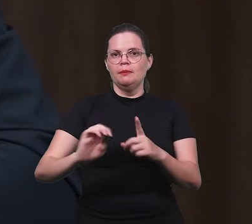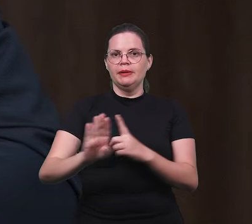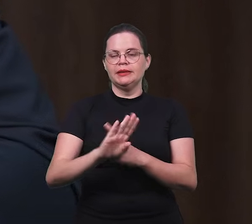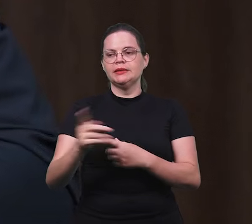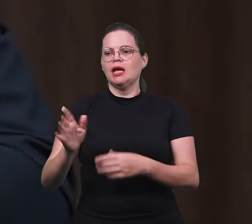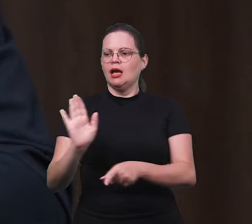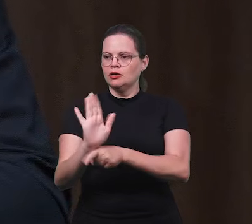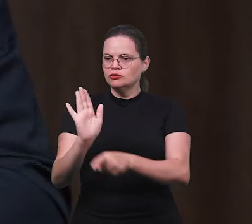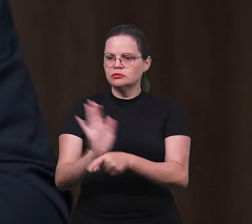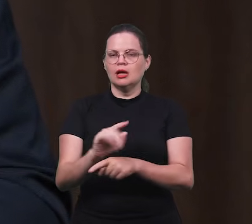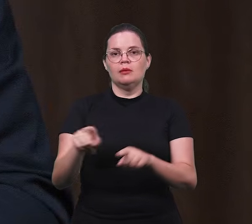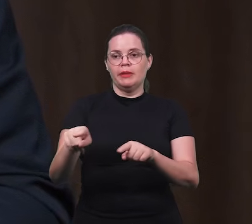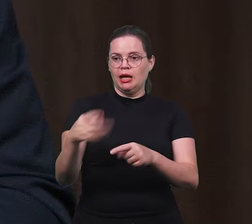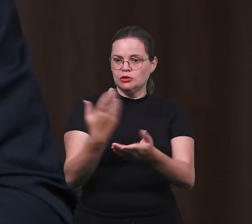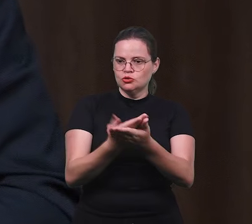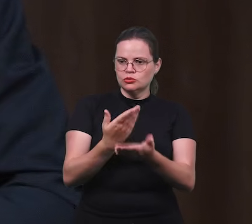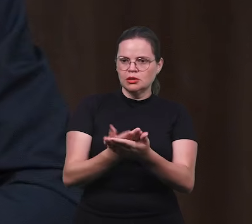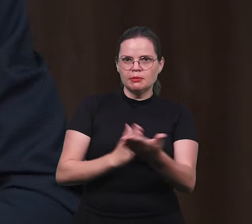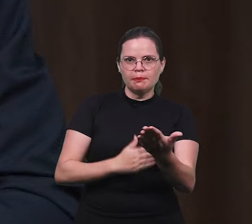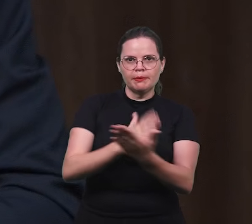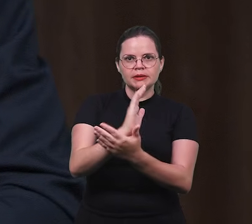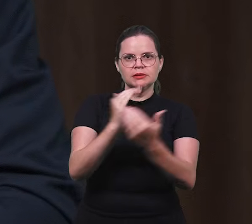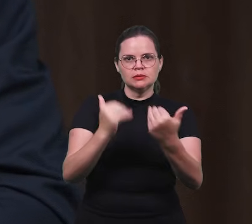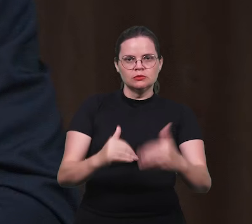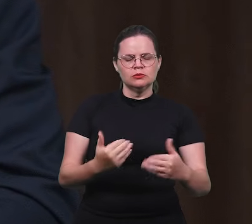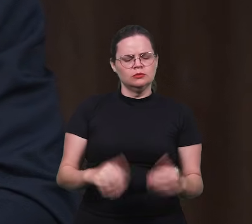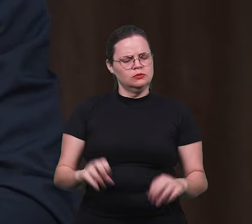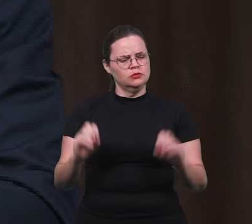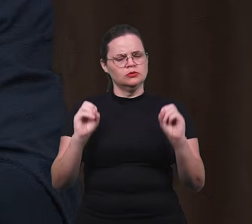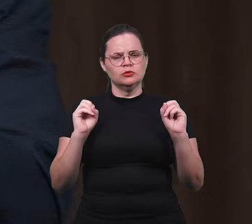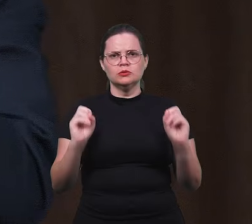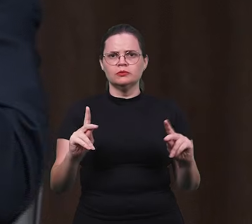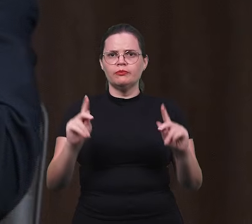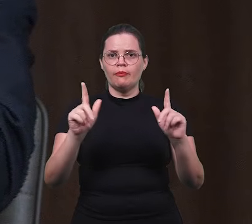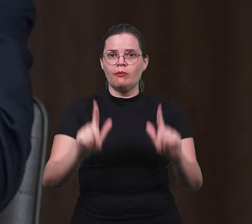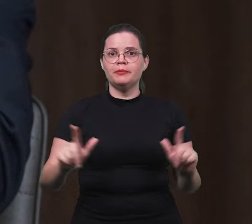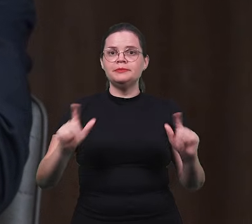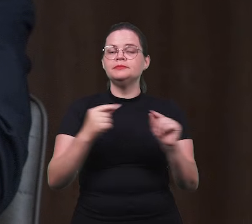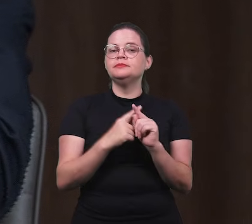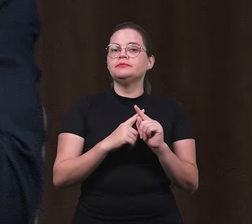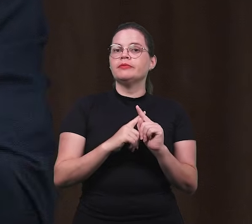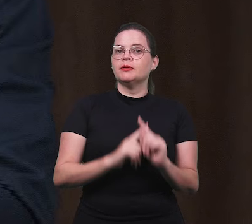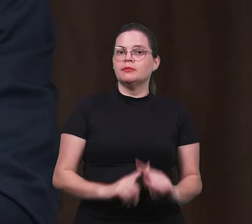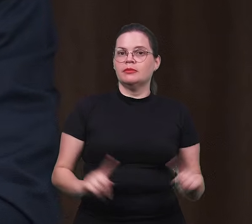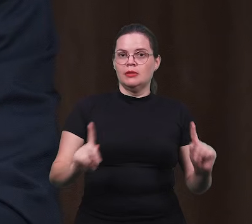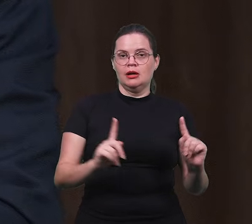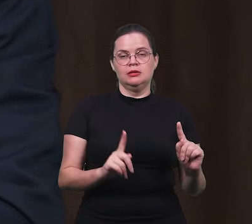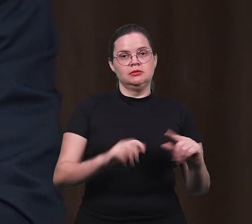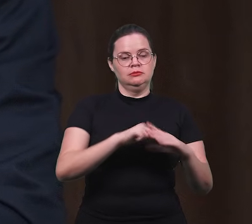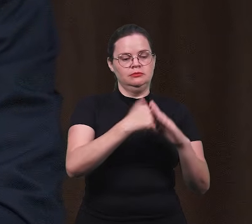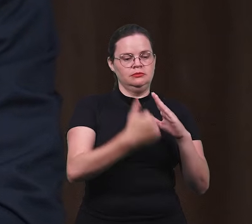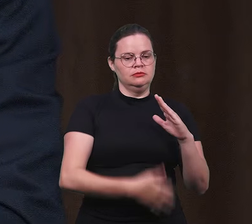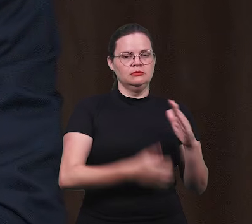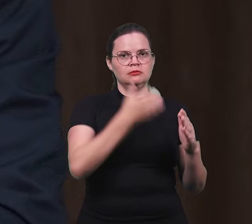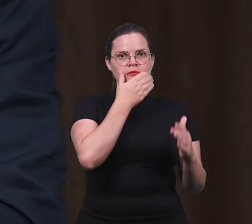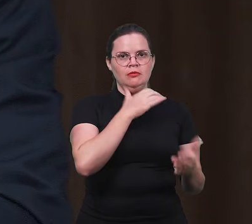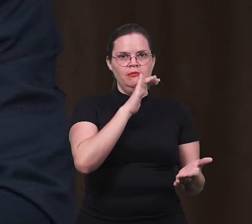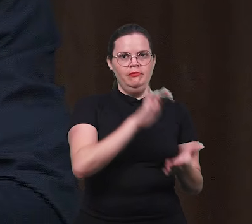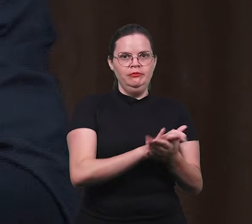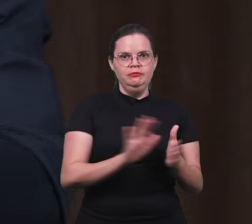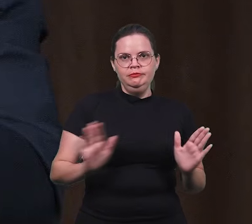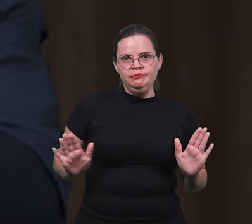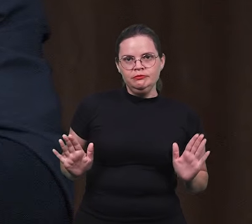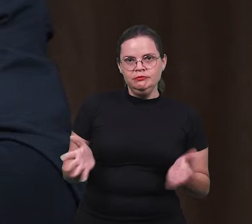conseguir passar no concurso. Mas essa característica do homem de ter que ajudá-la